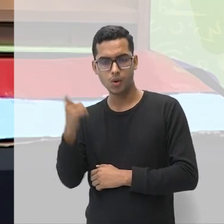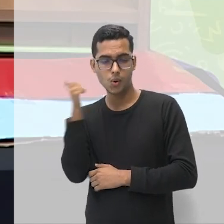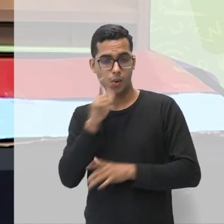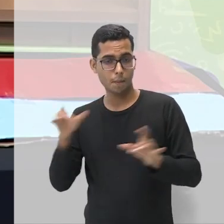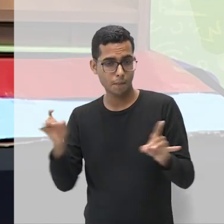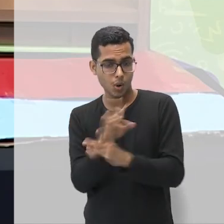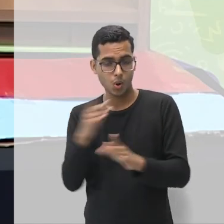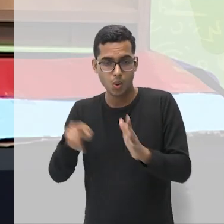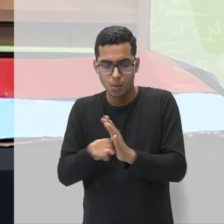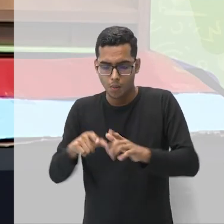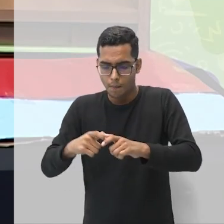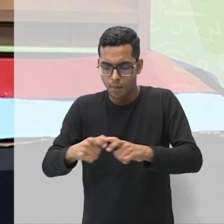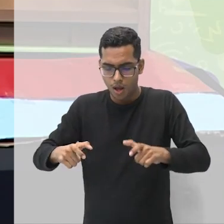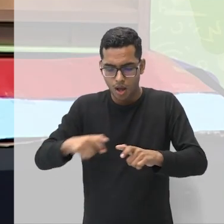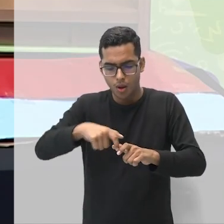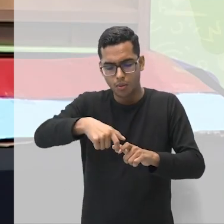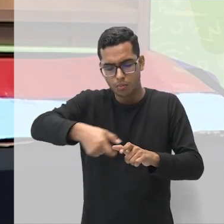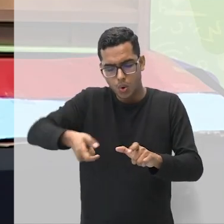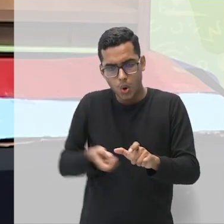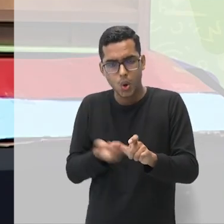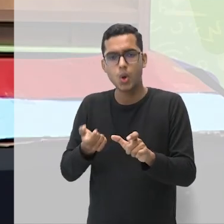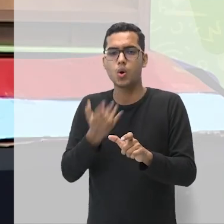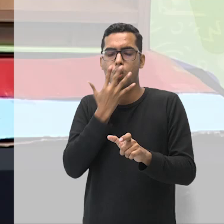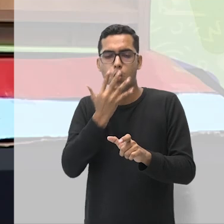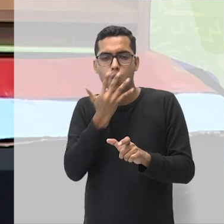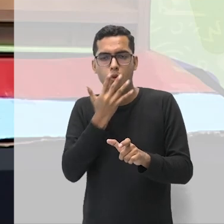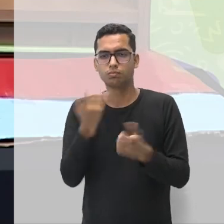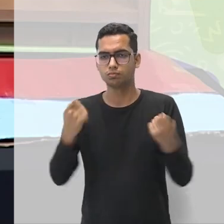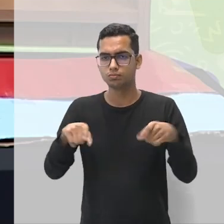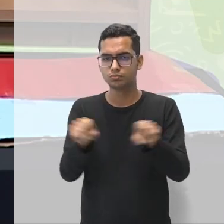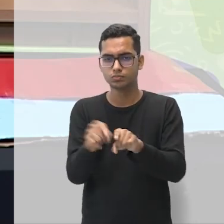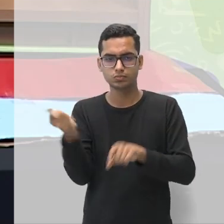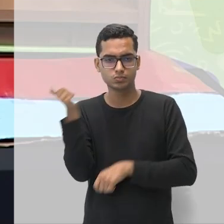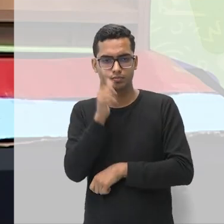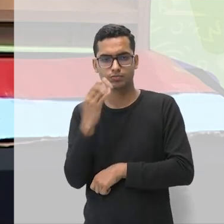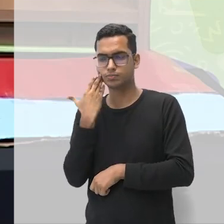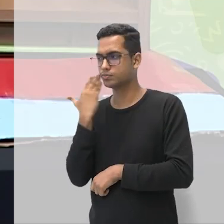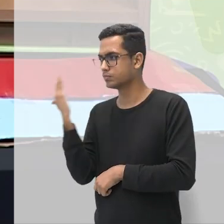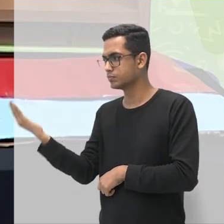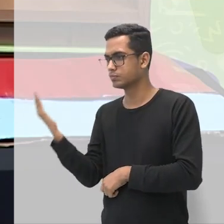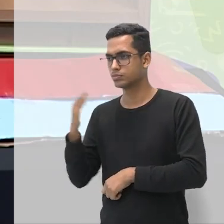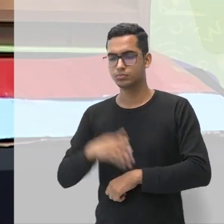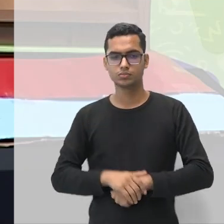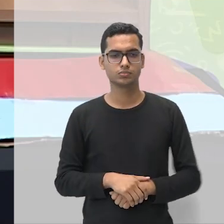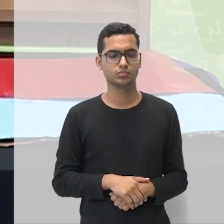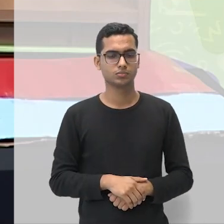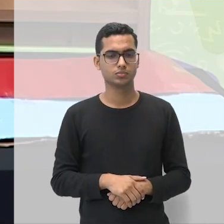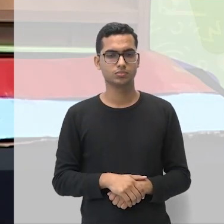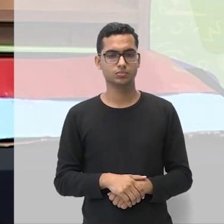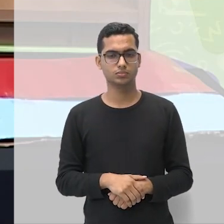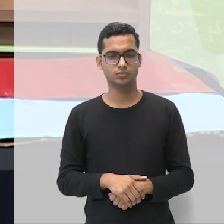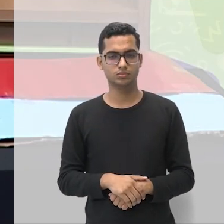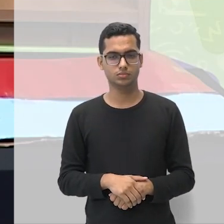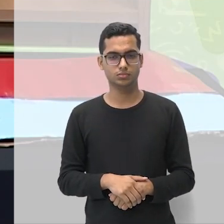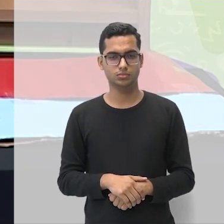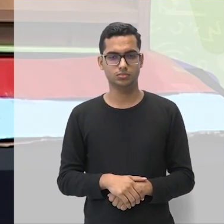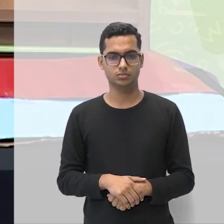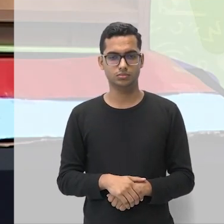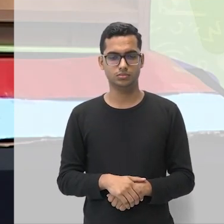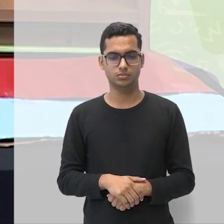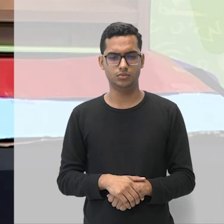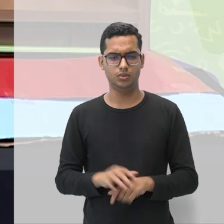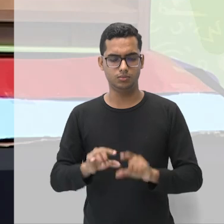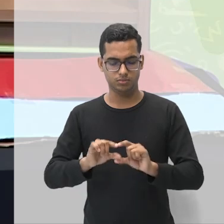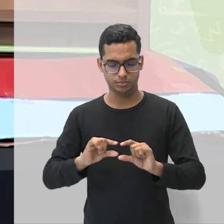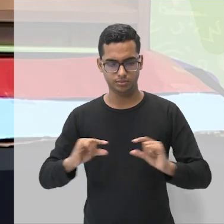adesivas coloridas, tá certo? Mas eu trouxe um molde aqui para vocês verem. Olha só. Observem. Bem